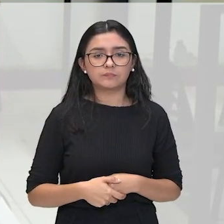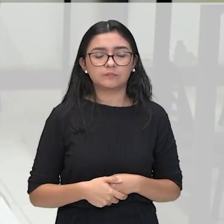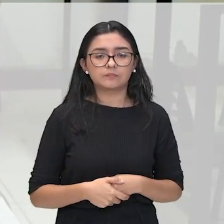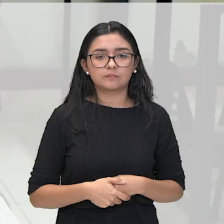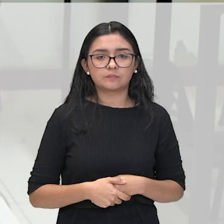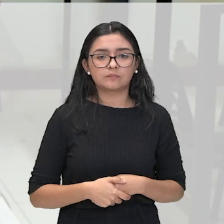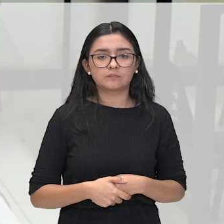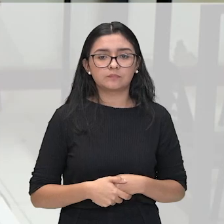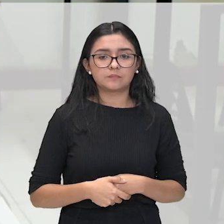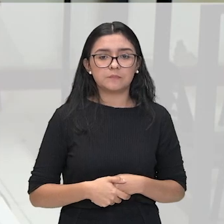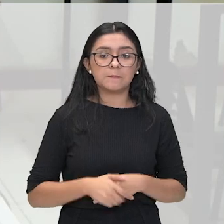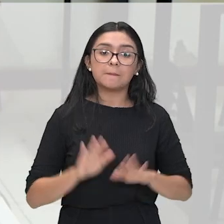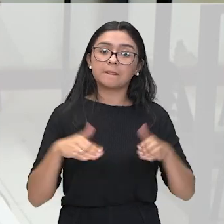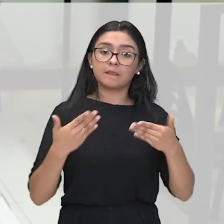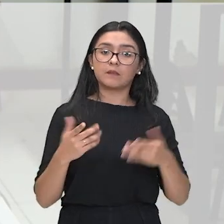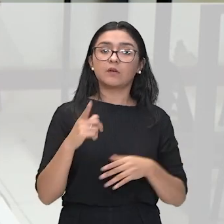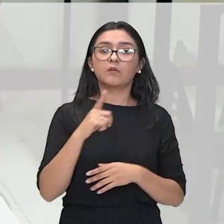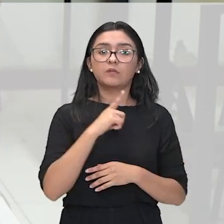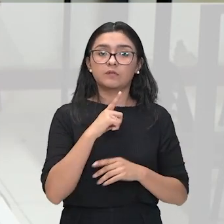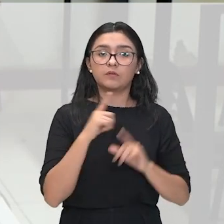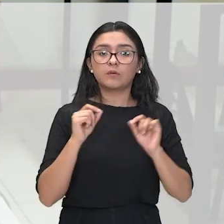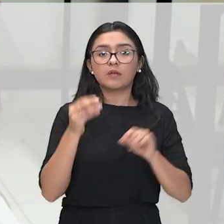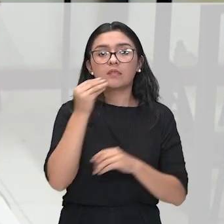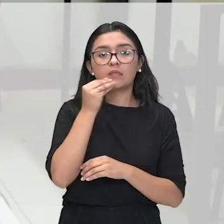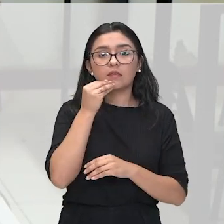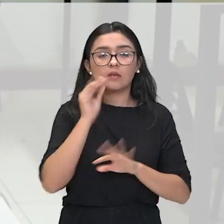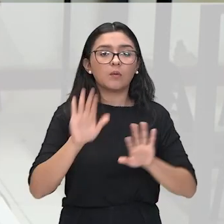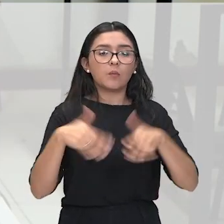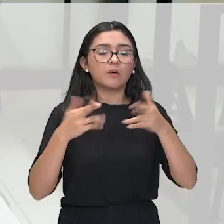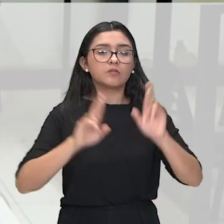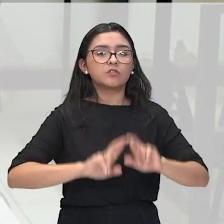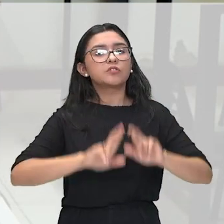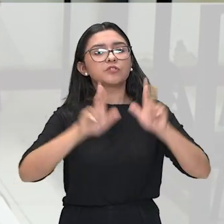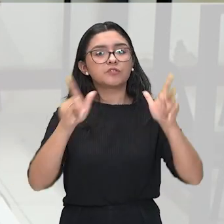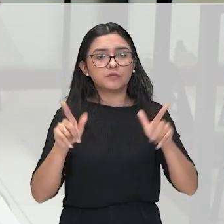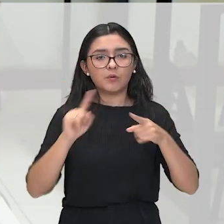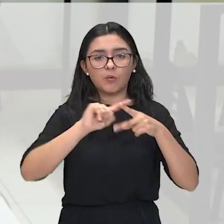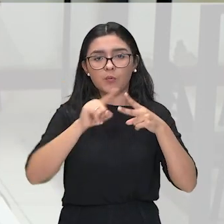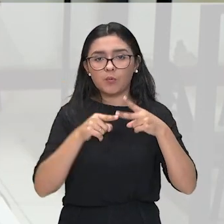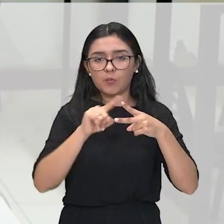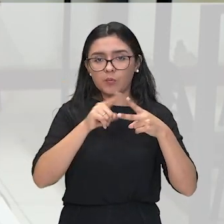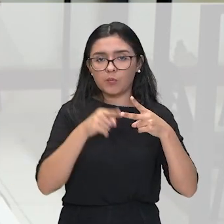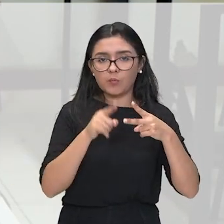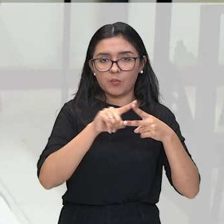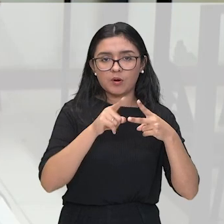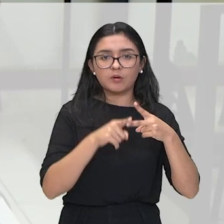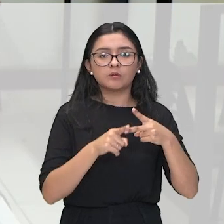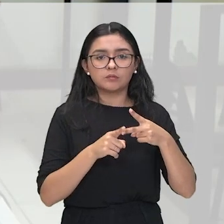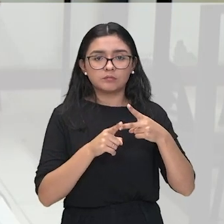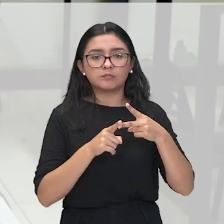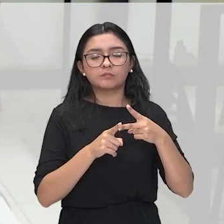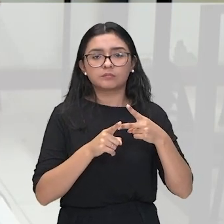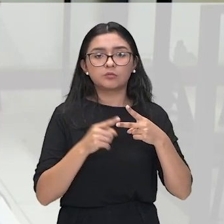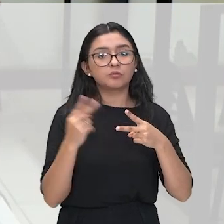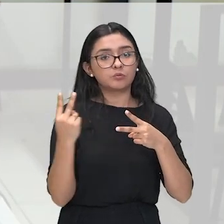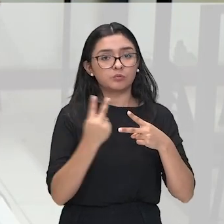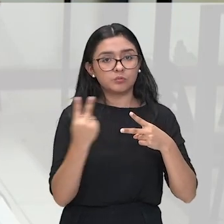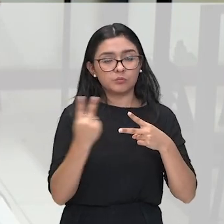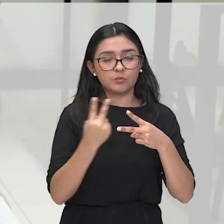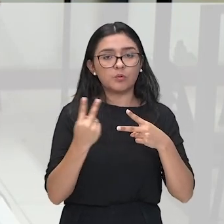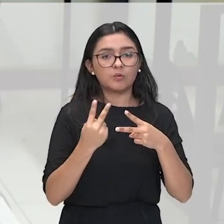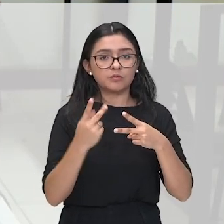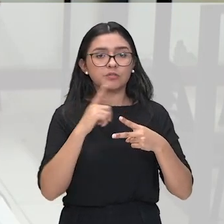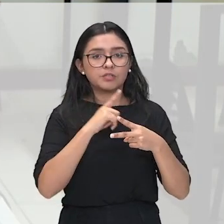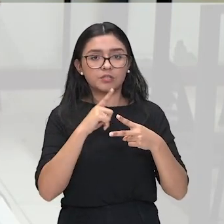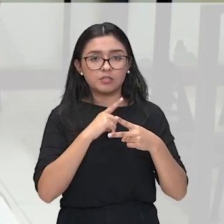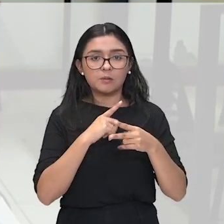Nós vamos, então, tentar mostrar a diferença entre o ângulo incidente e o ângulo refratado provocado